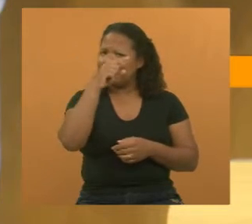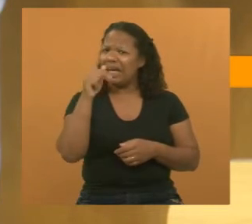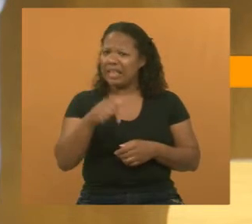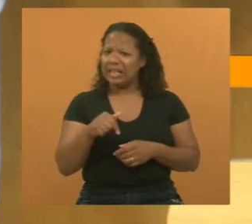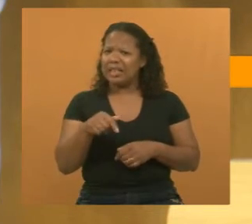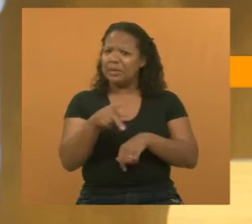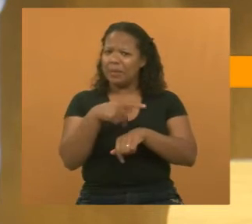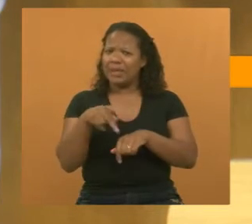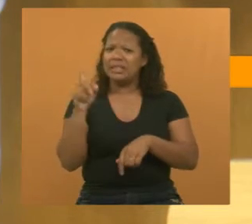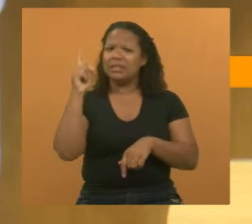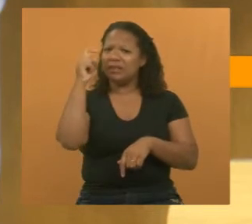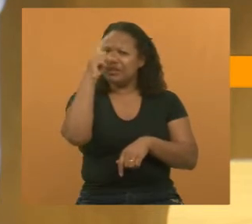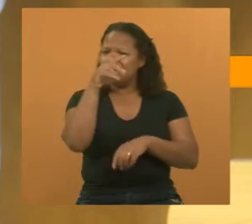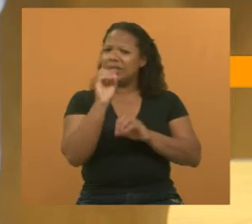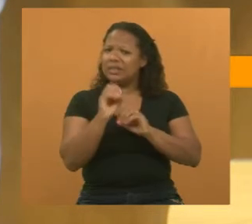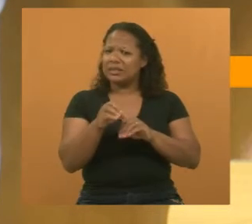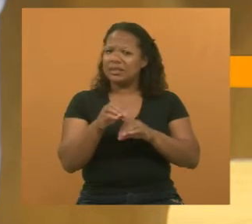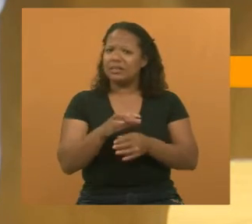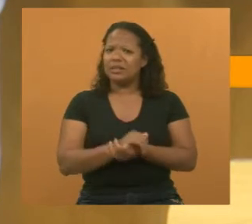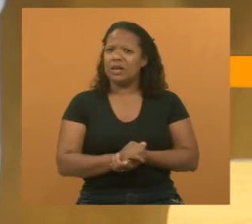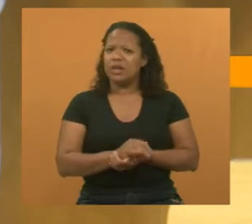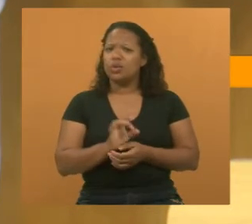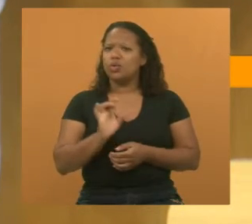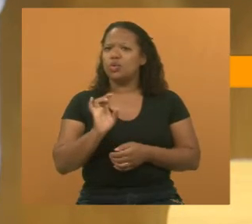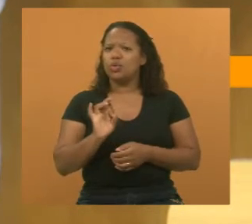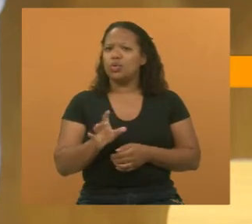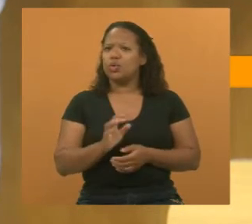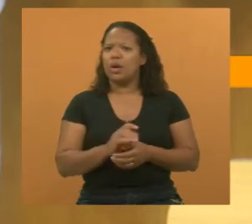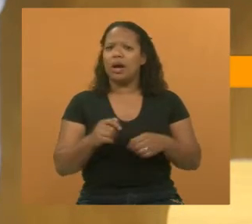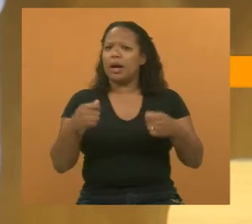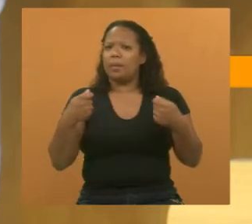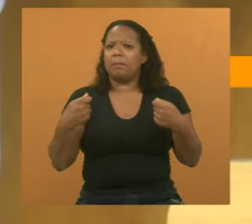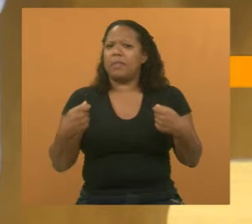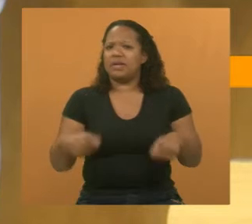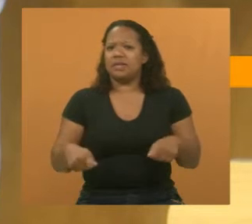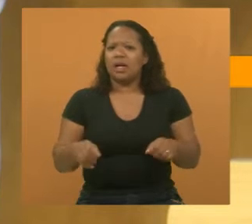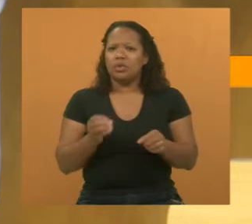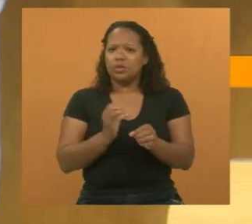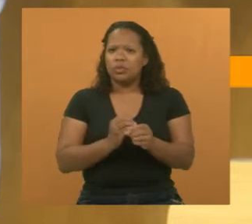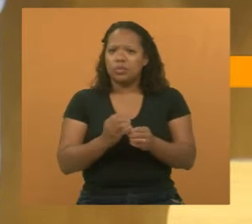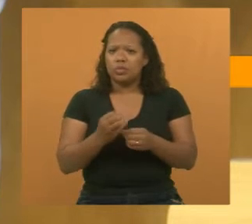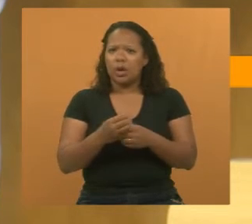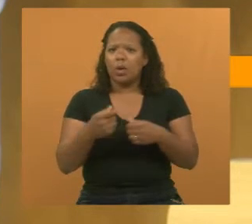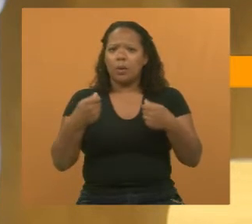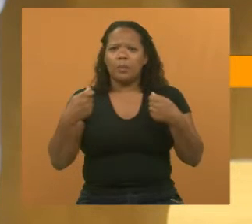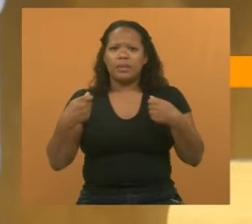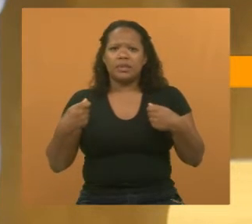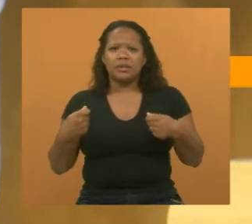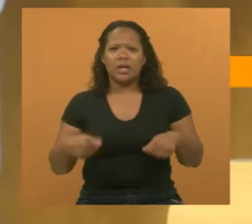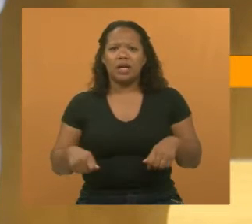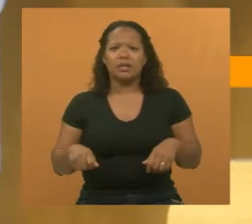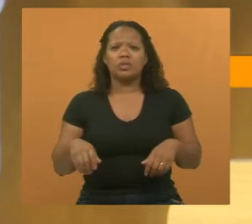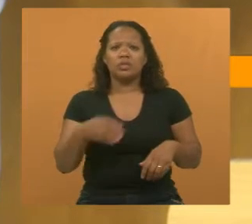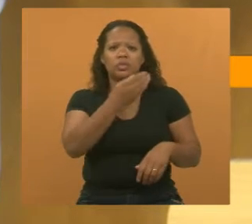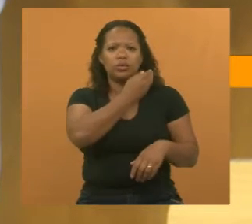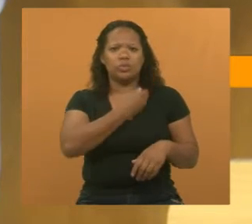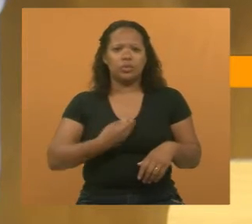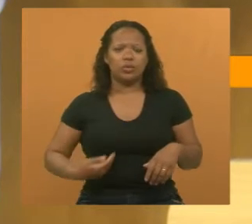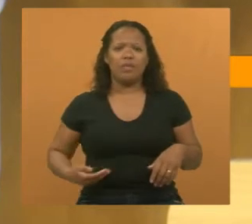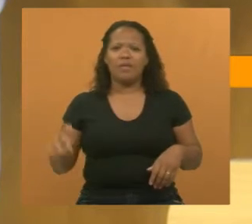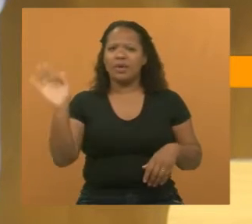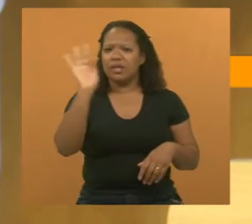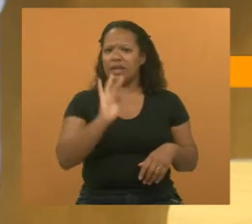país, porque a educação não é só competência do município, não é só competência da União, é também dos